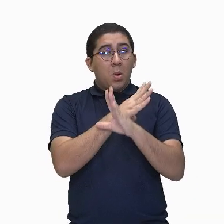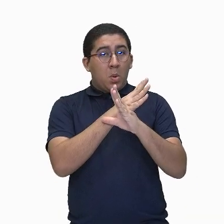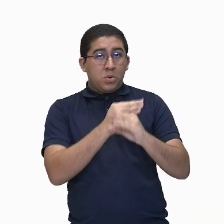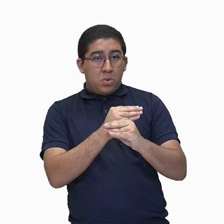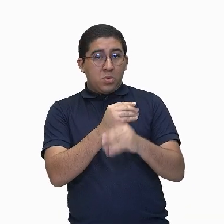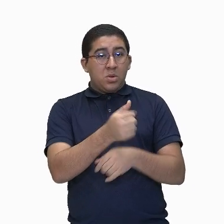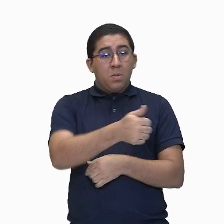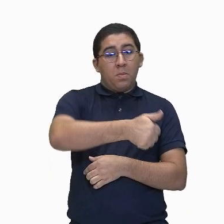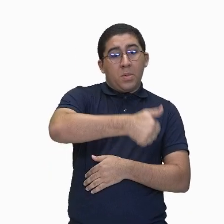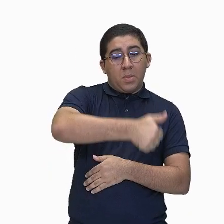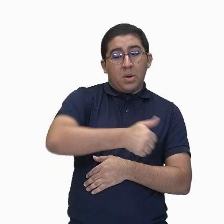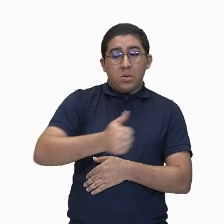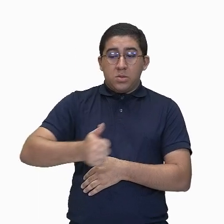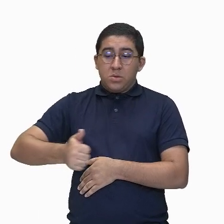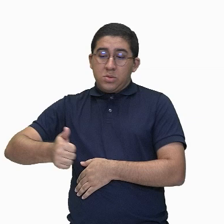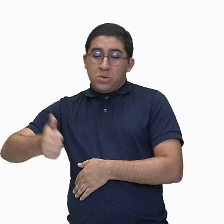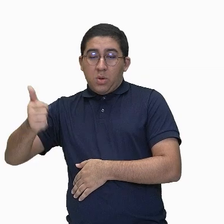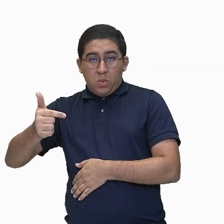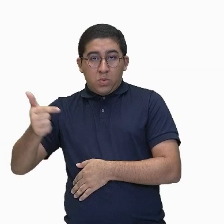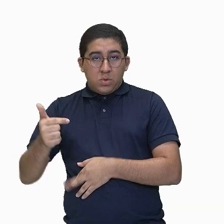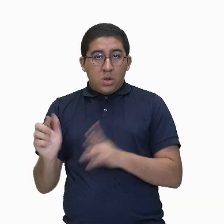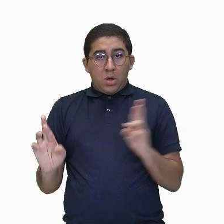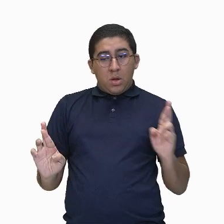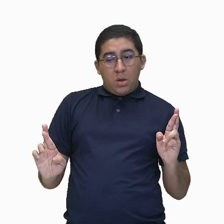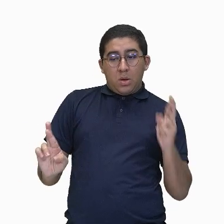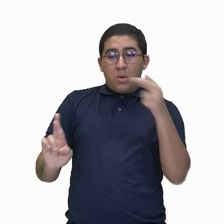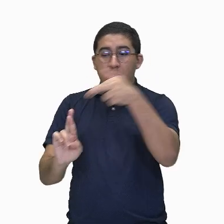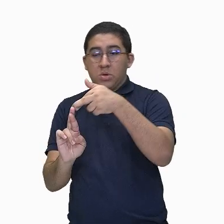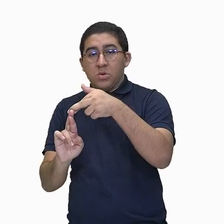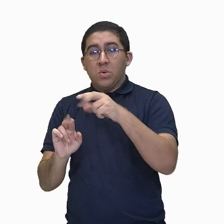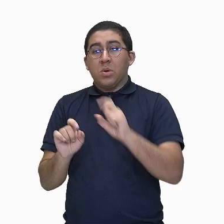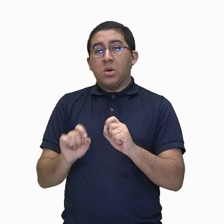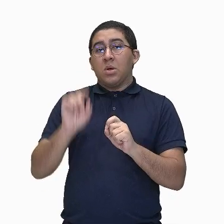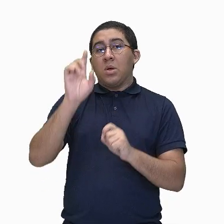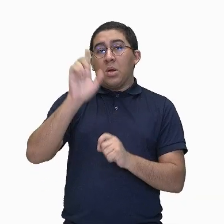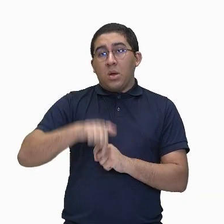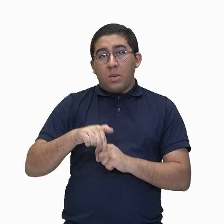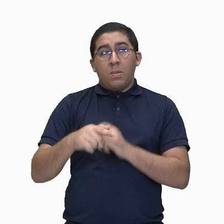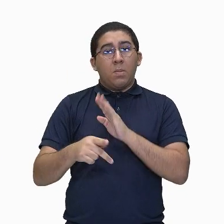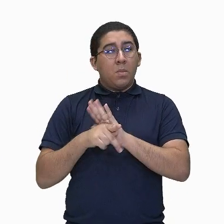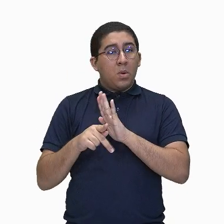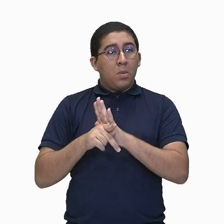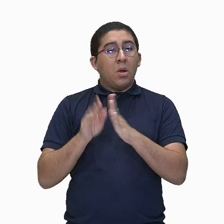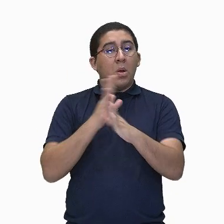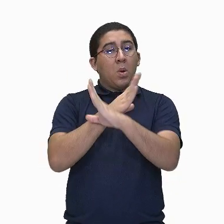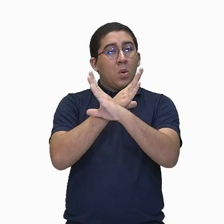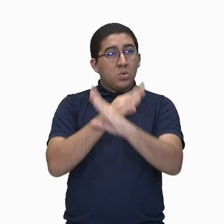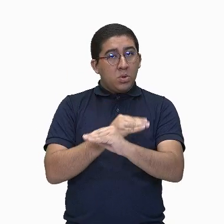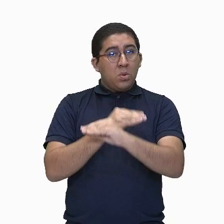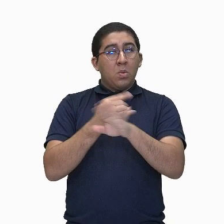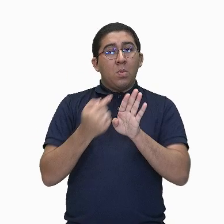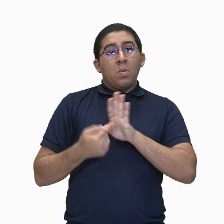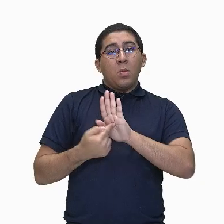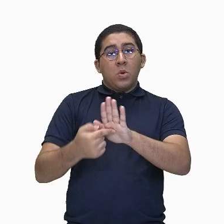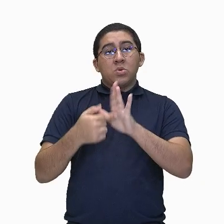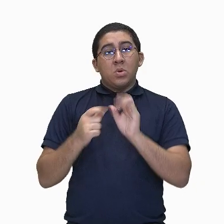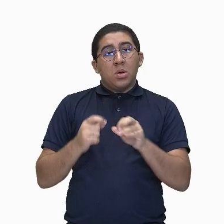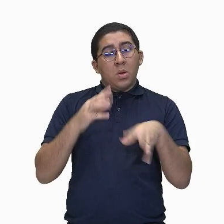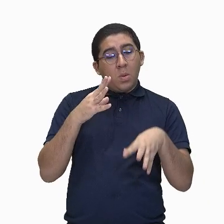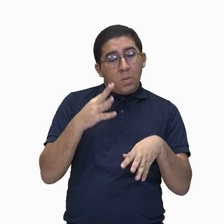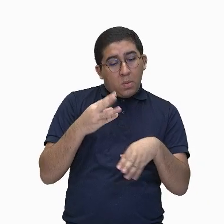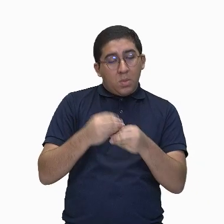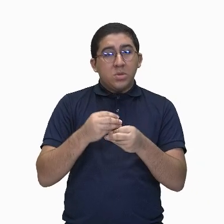na primeira oração, em relação à segunda oração, são conjunções que indicam adição